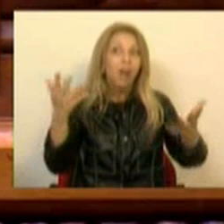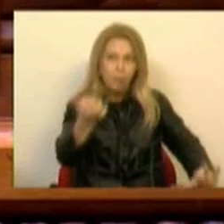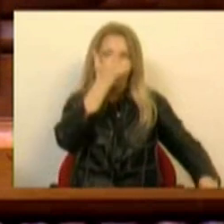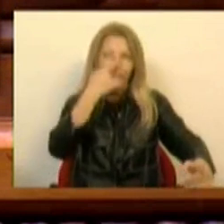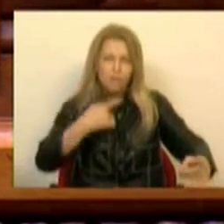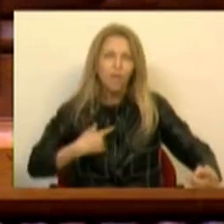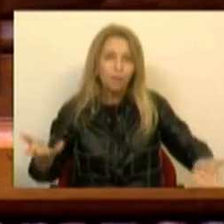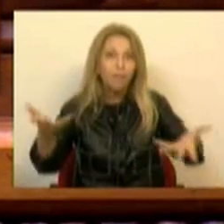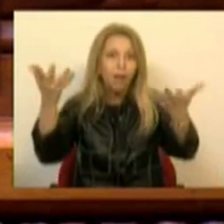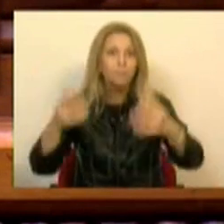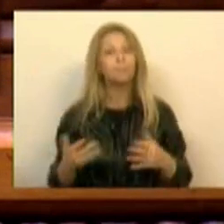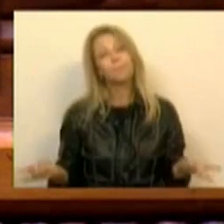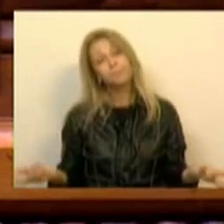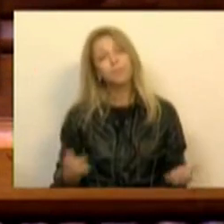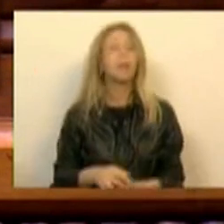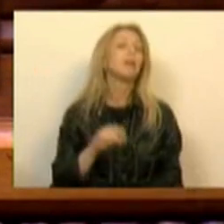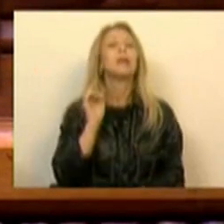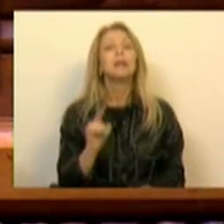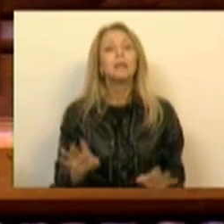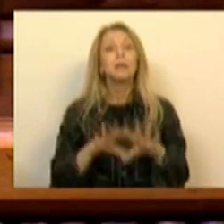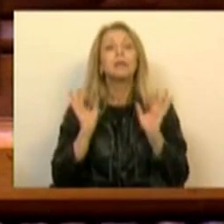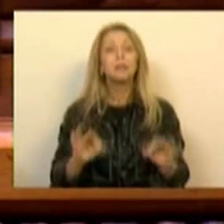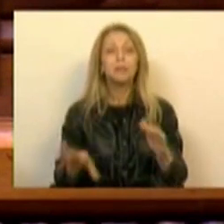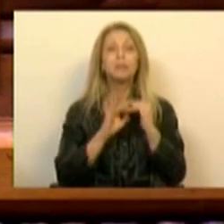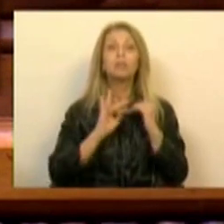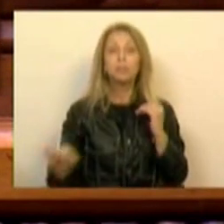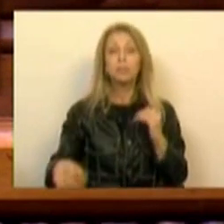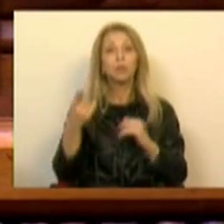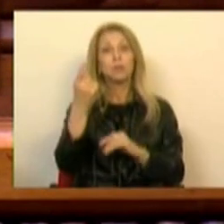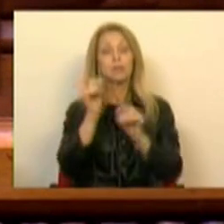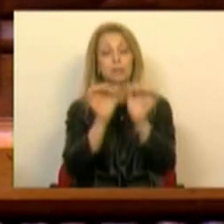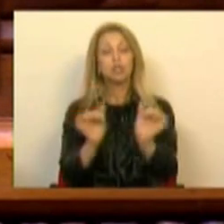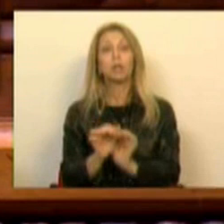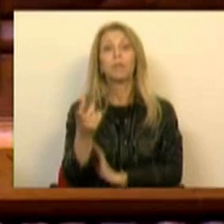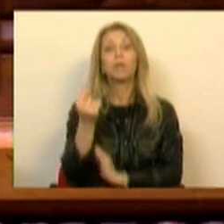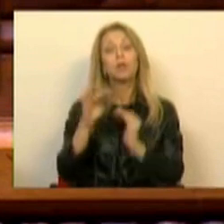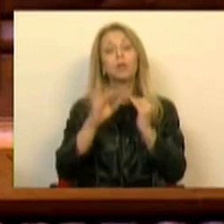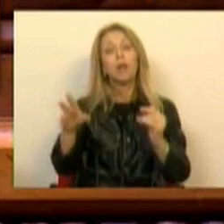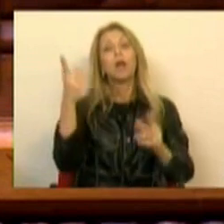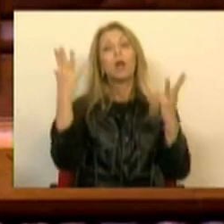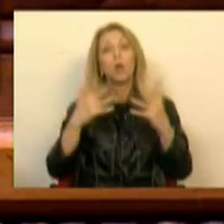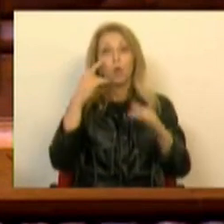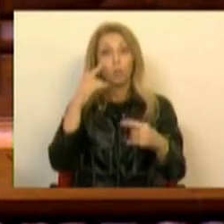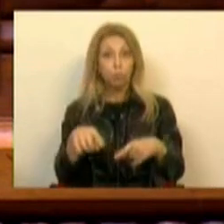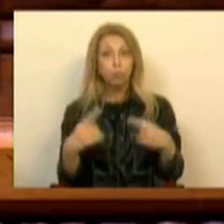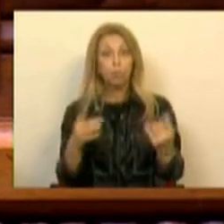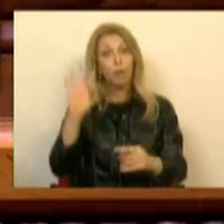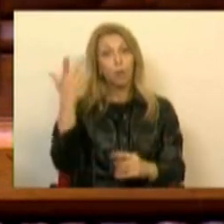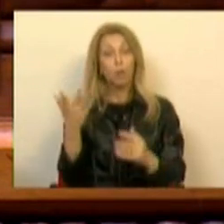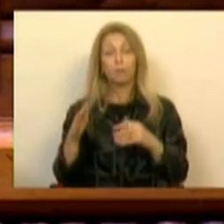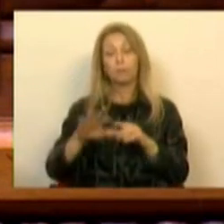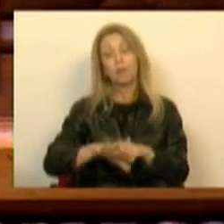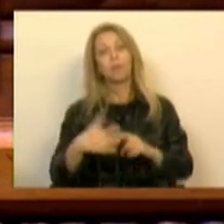Assim foi quando conciliámos a estabilização do sistema financeiro com a sustentabilidade das contas públicas. Quando a